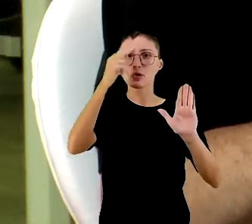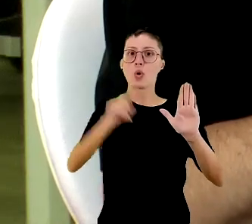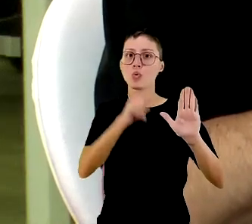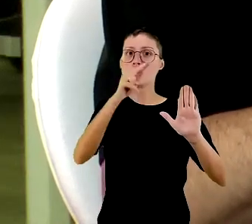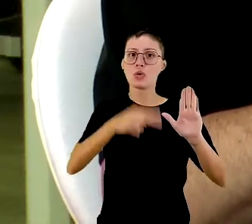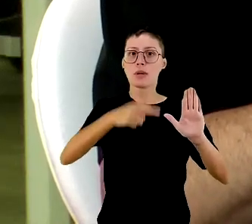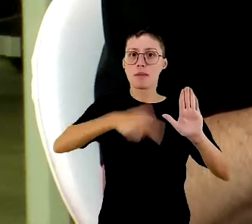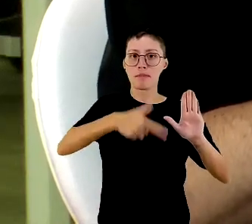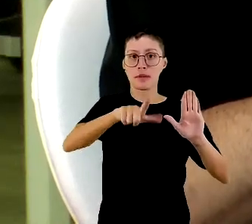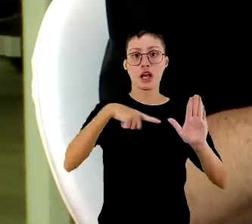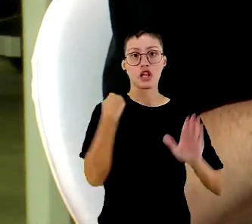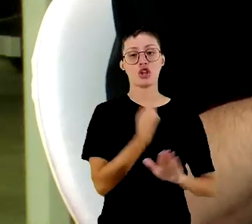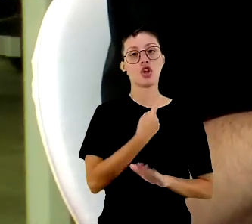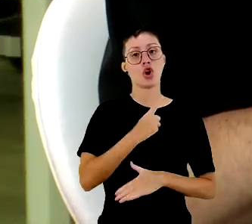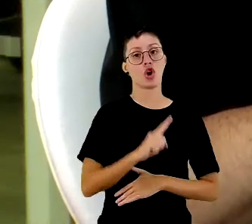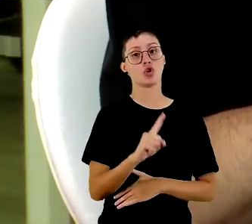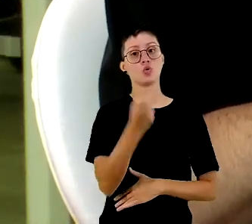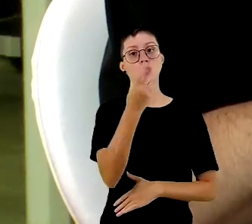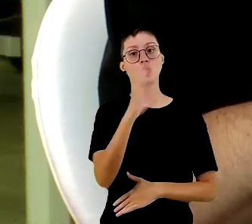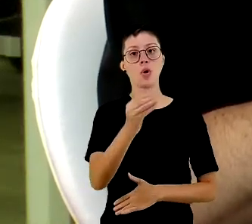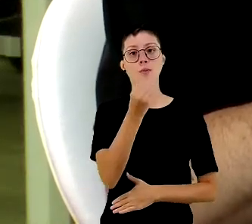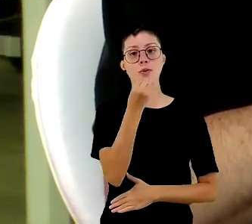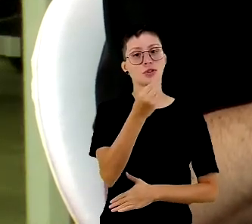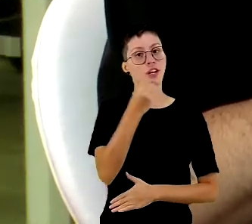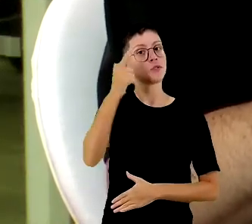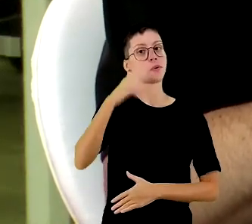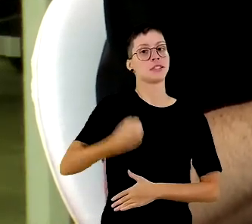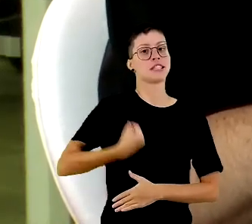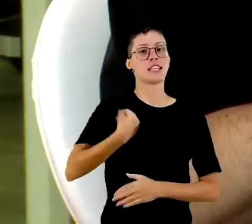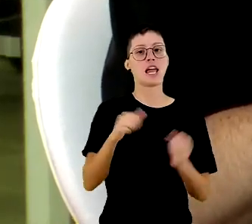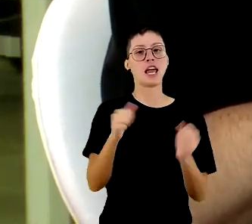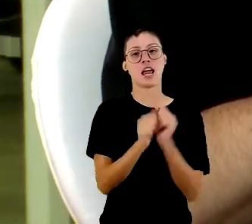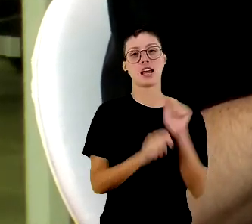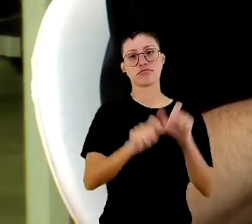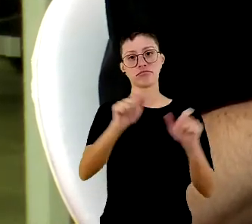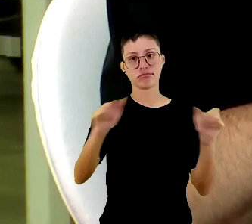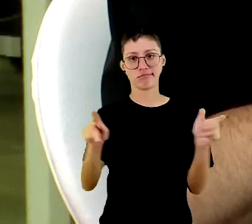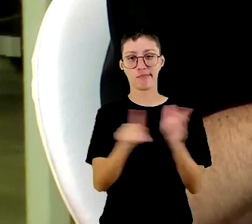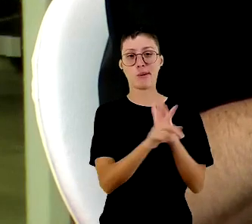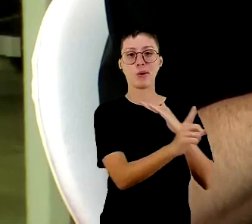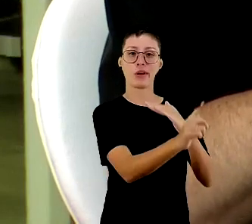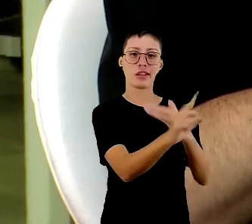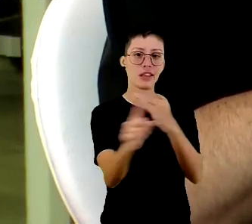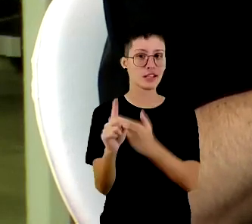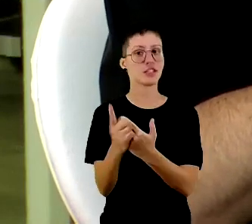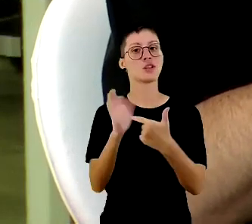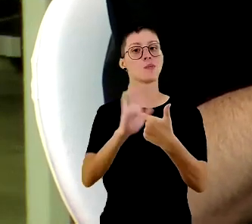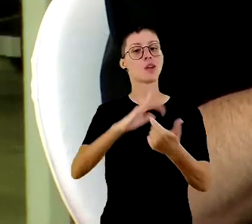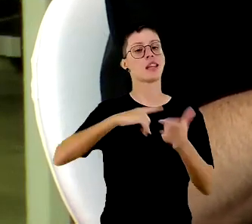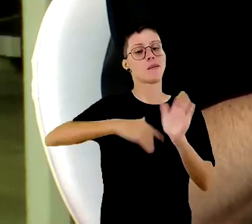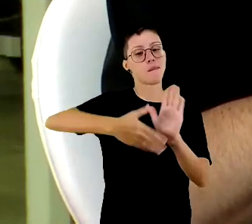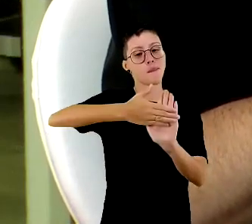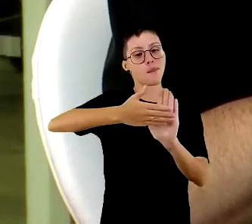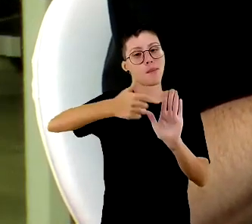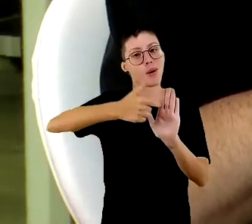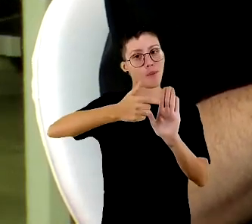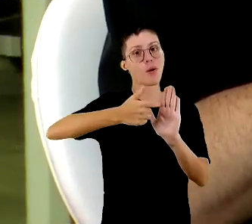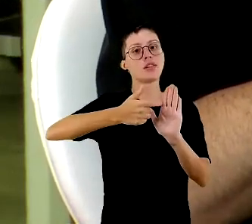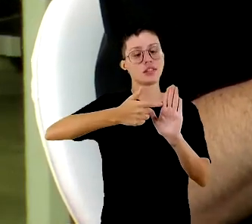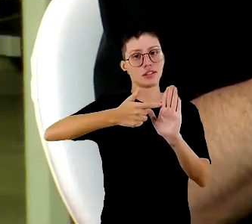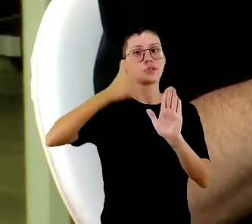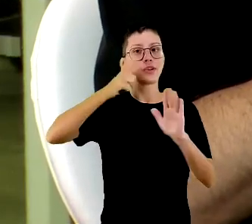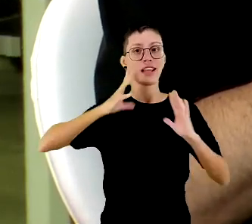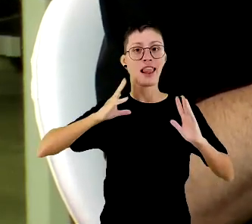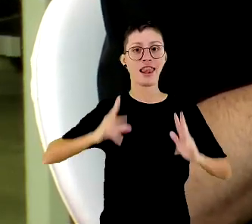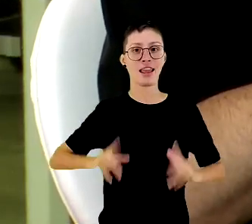única de estar na vida do consumidor com uma proposta de descarbonização e